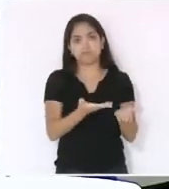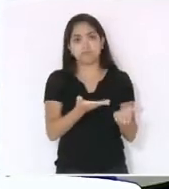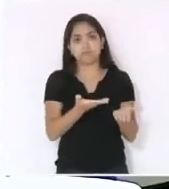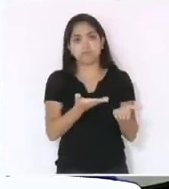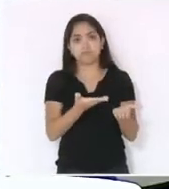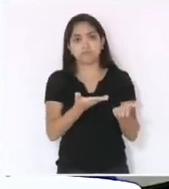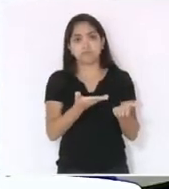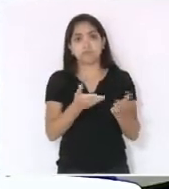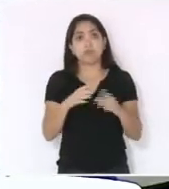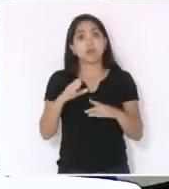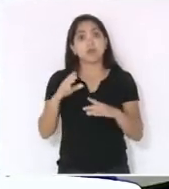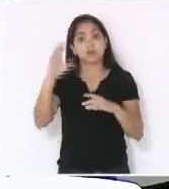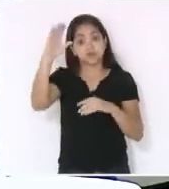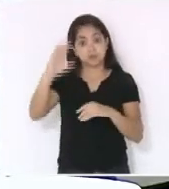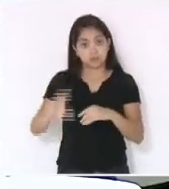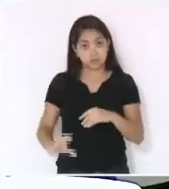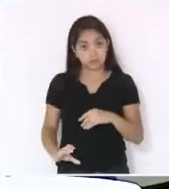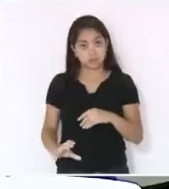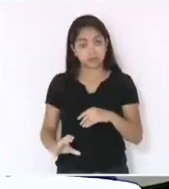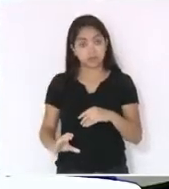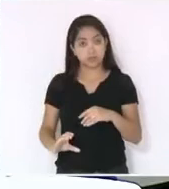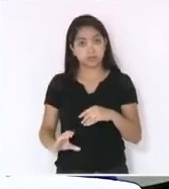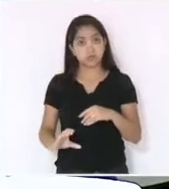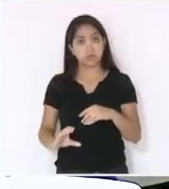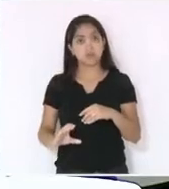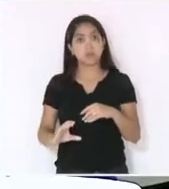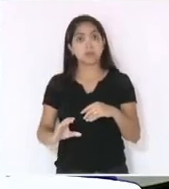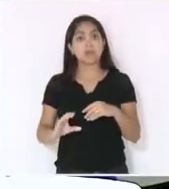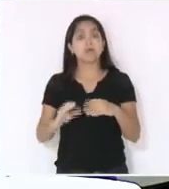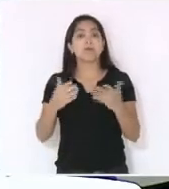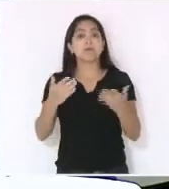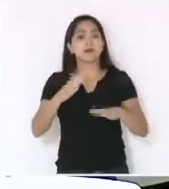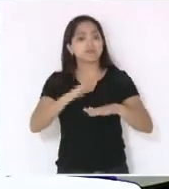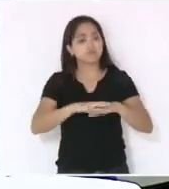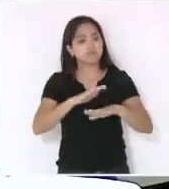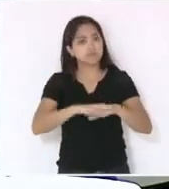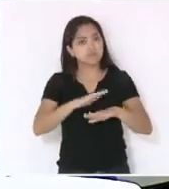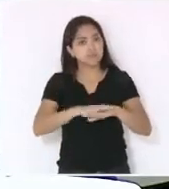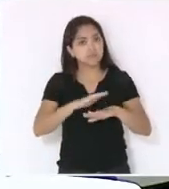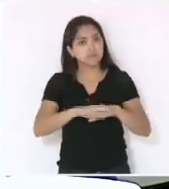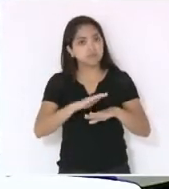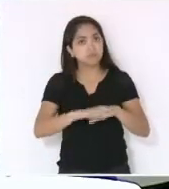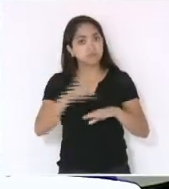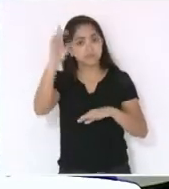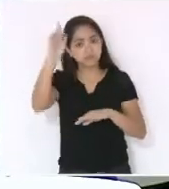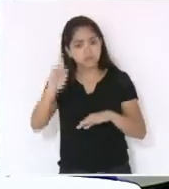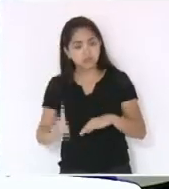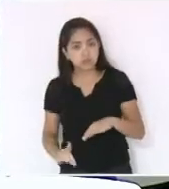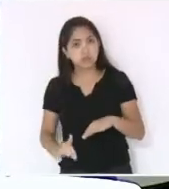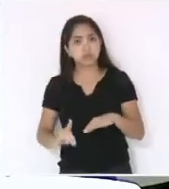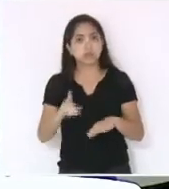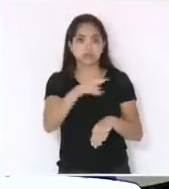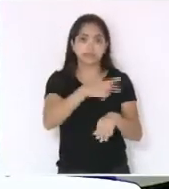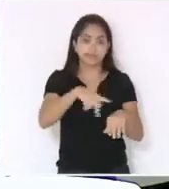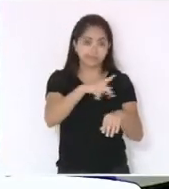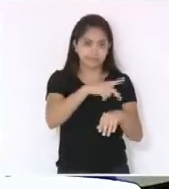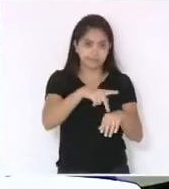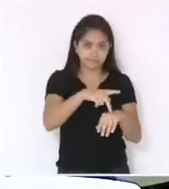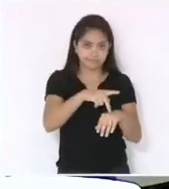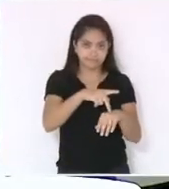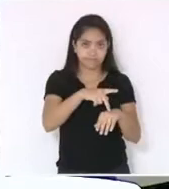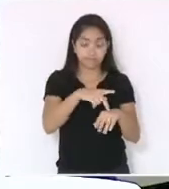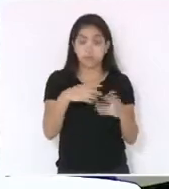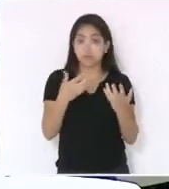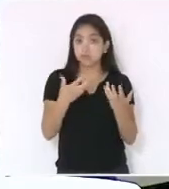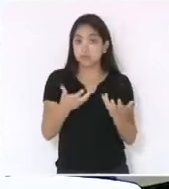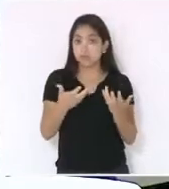de cidadãos de segunda categoria para se tornarem cidadãos plenos de direitos em nosso país.